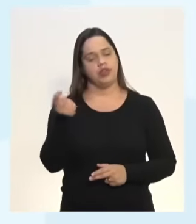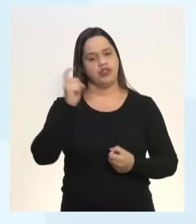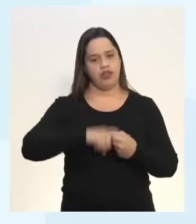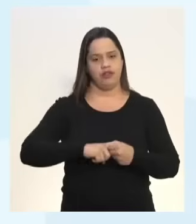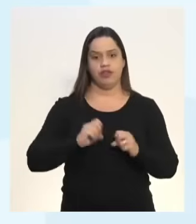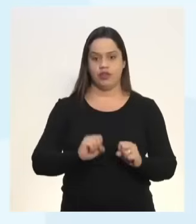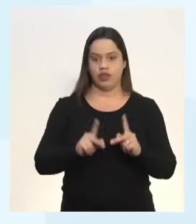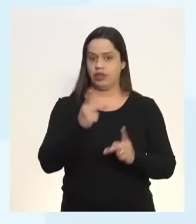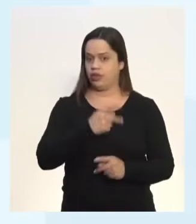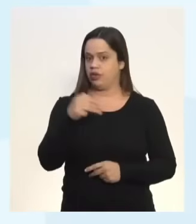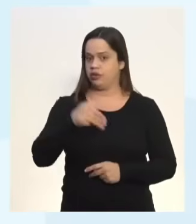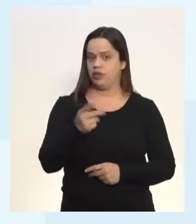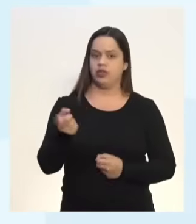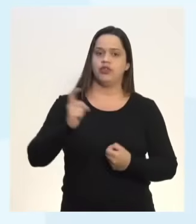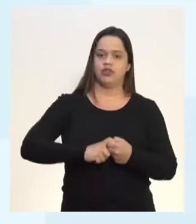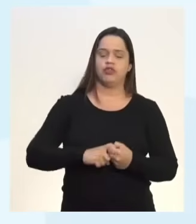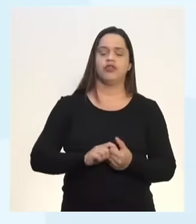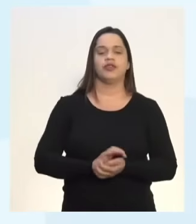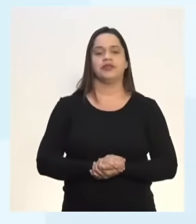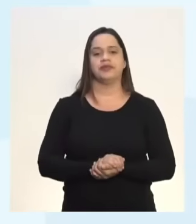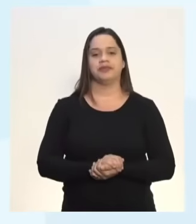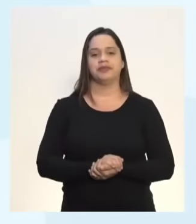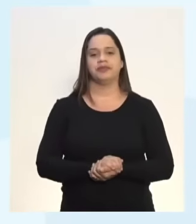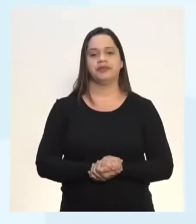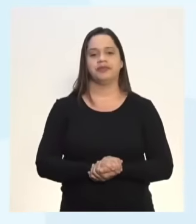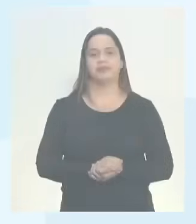2 minutinhos para vocês e a gente já retorna com a resposta.